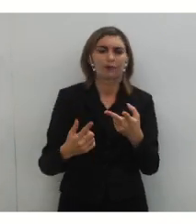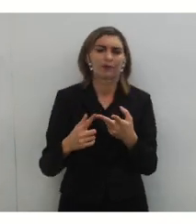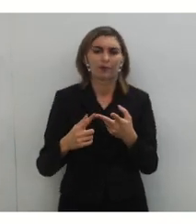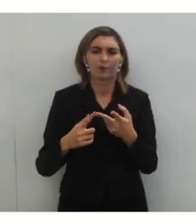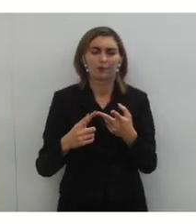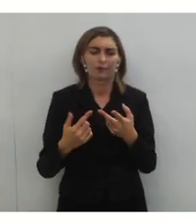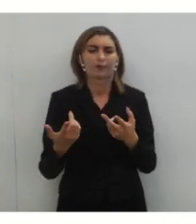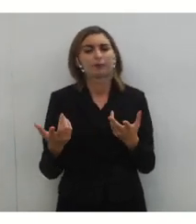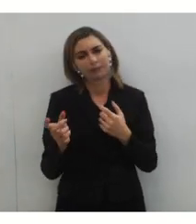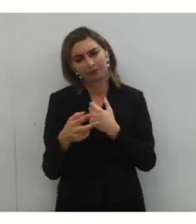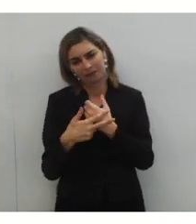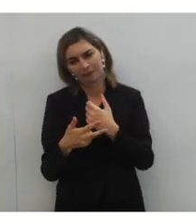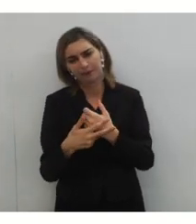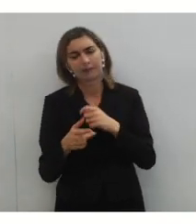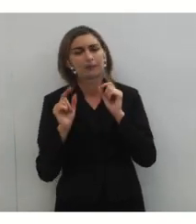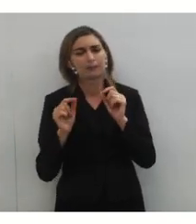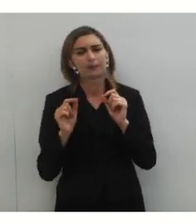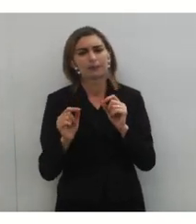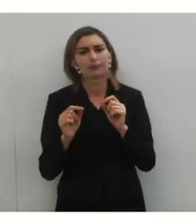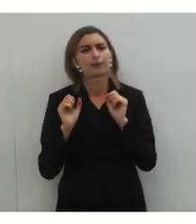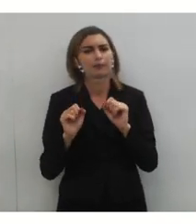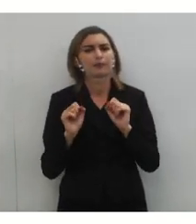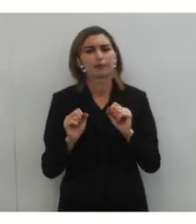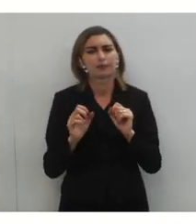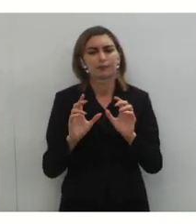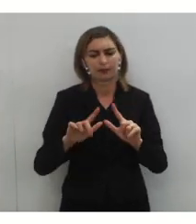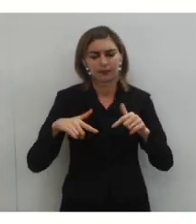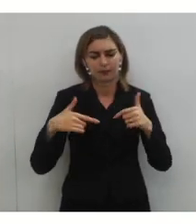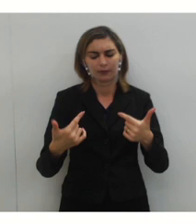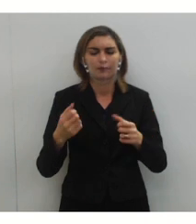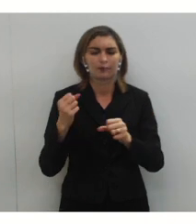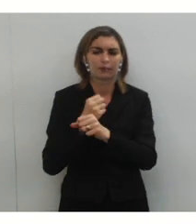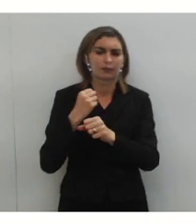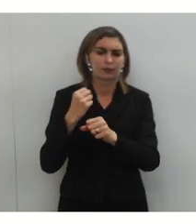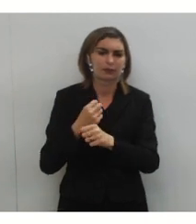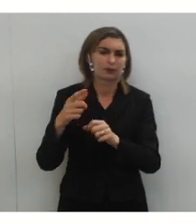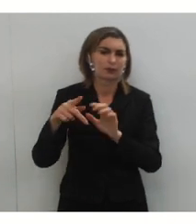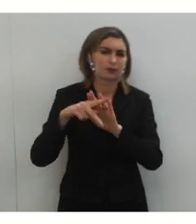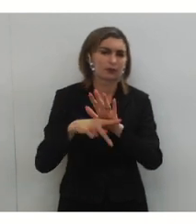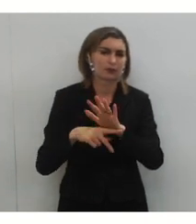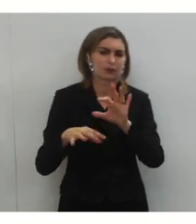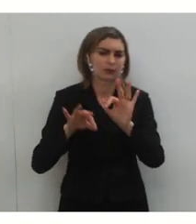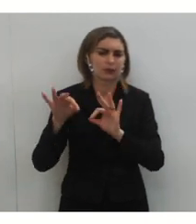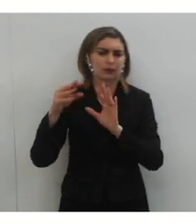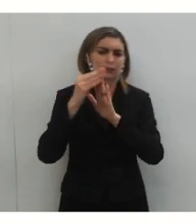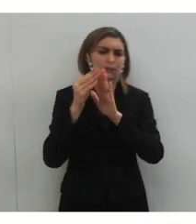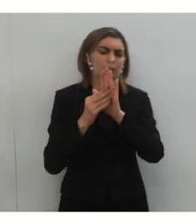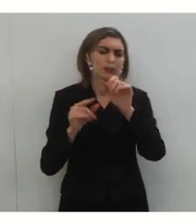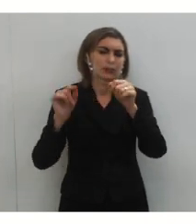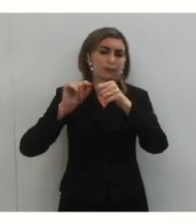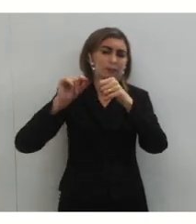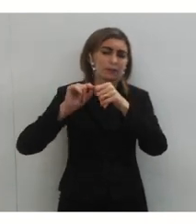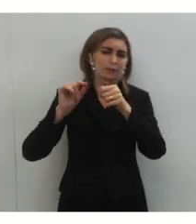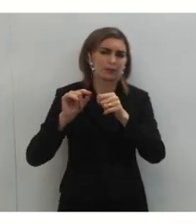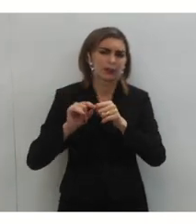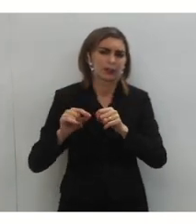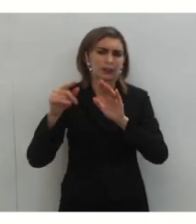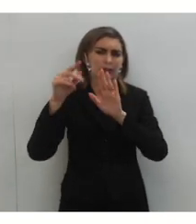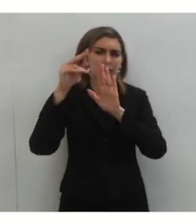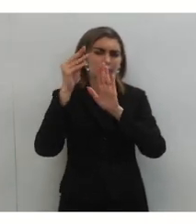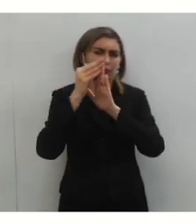Então, a quem eu posso atribuir a ação de construir o projeto? Quem foi que construiu o